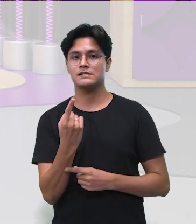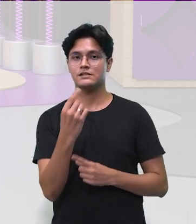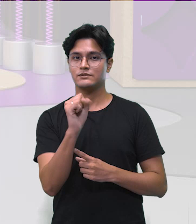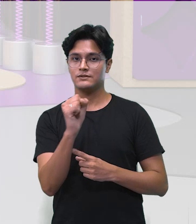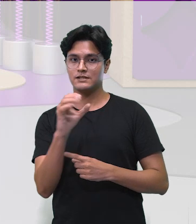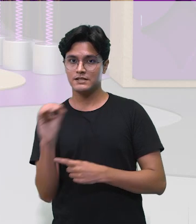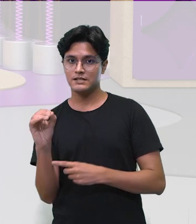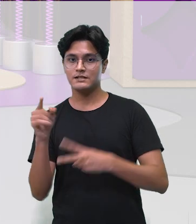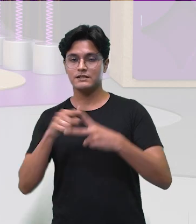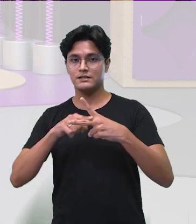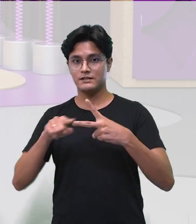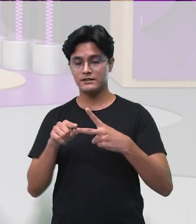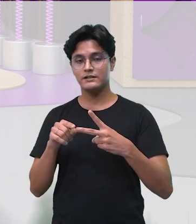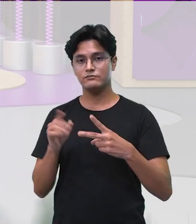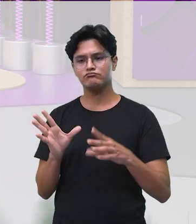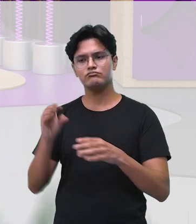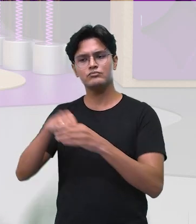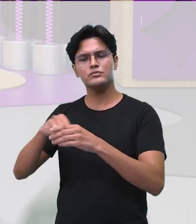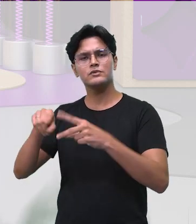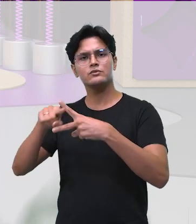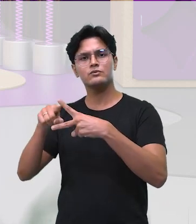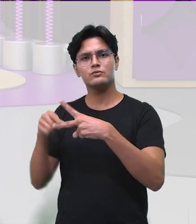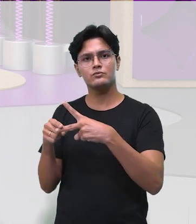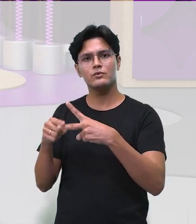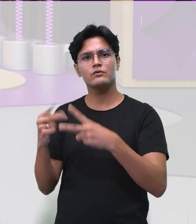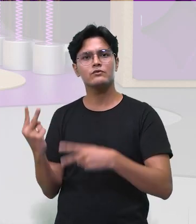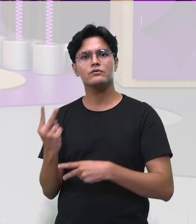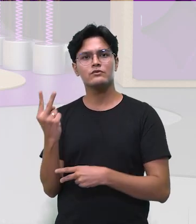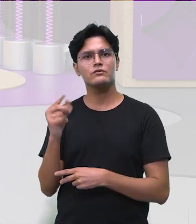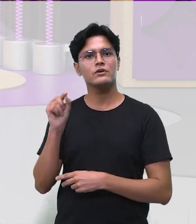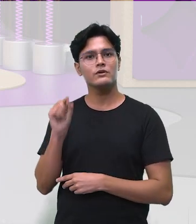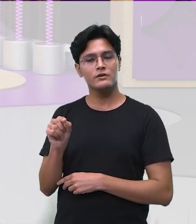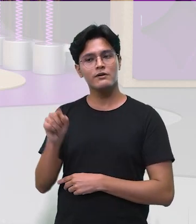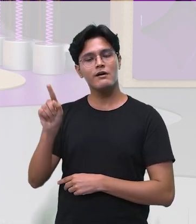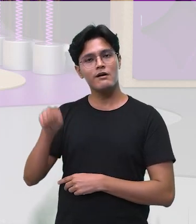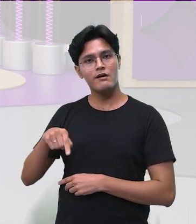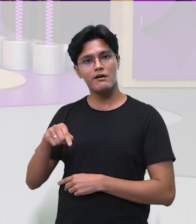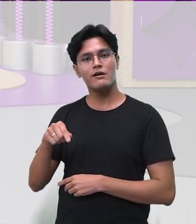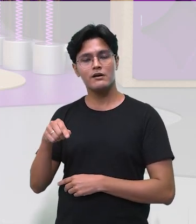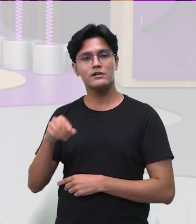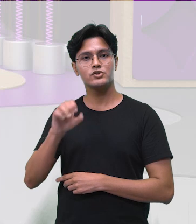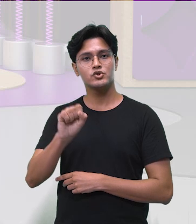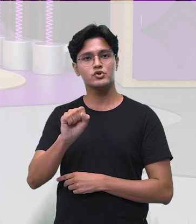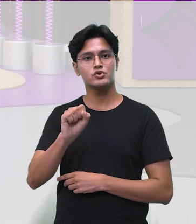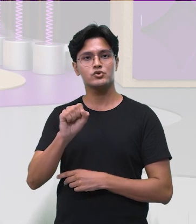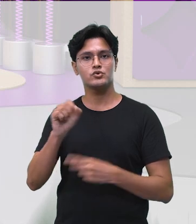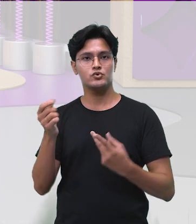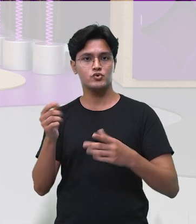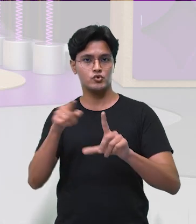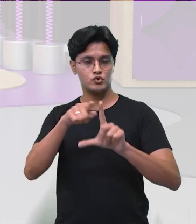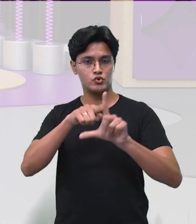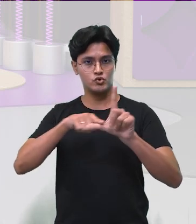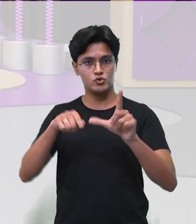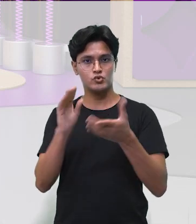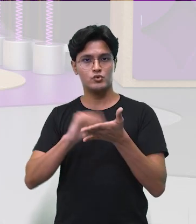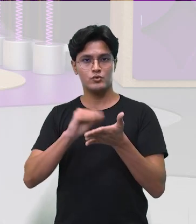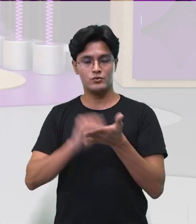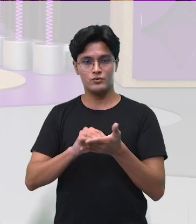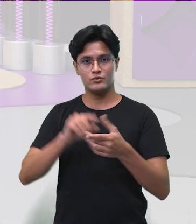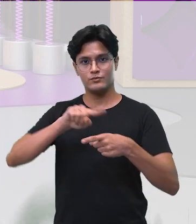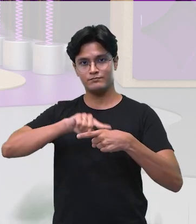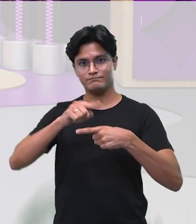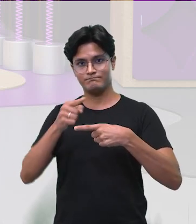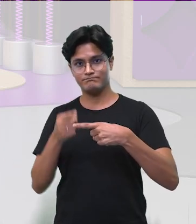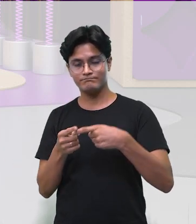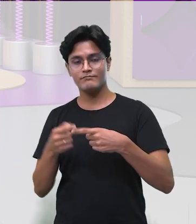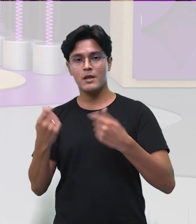tá? O ângulo interno será justamente o seu suplemento, ou seja, eu tenho que encontrar a